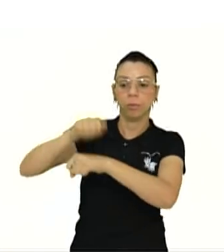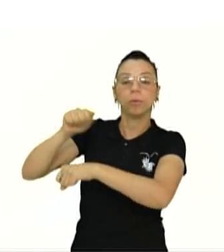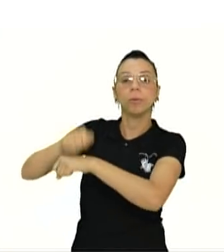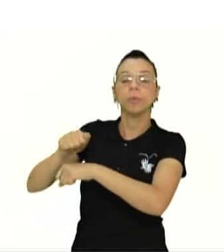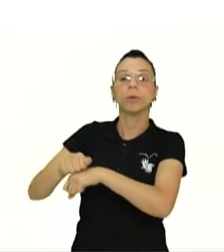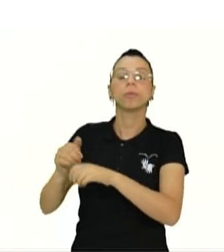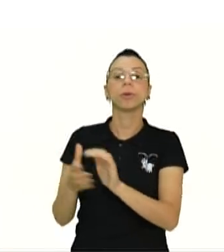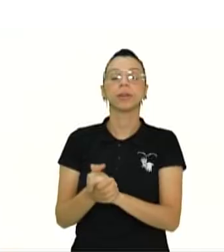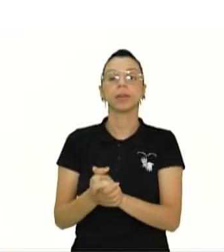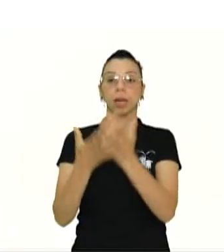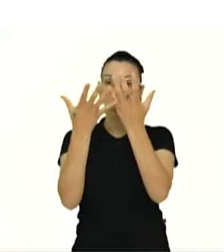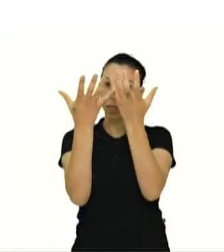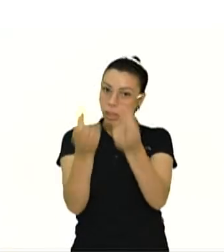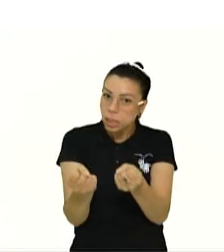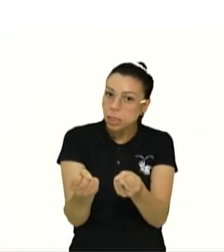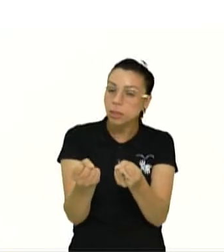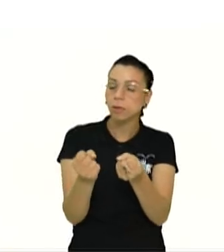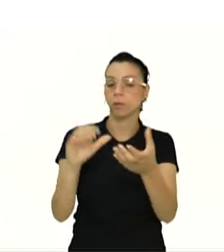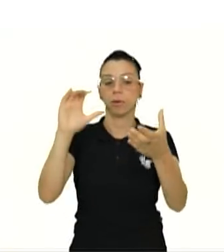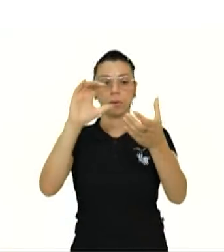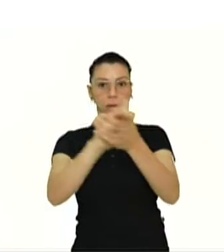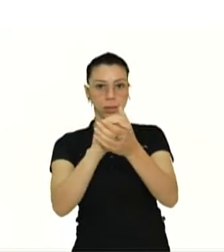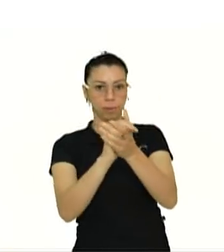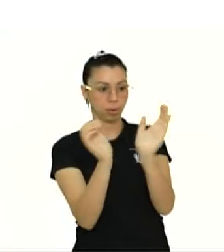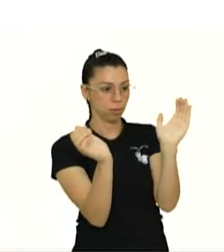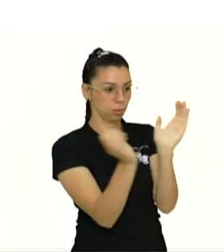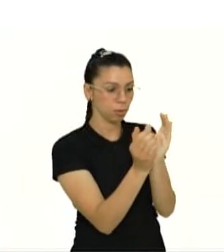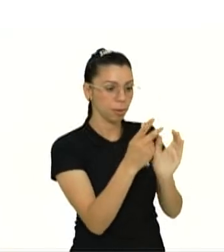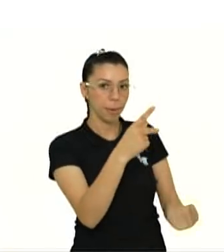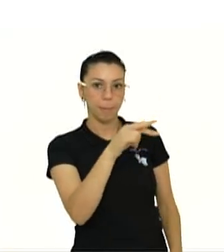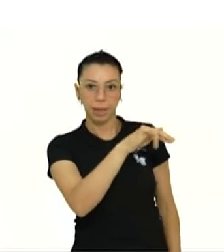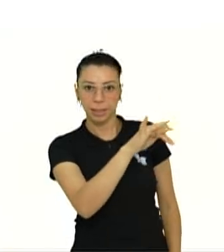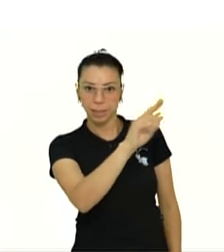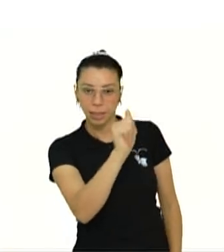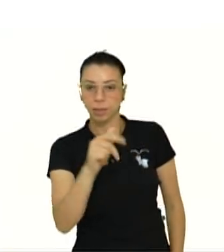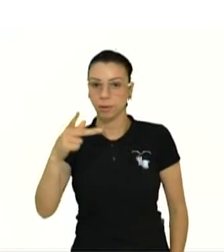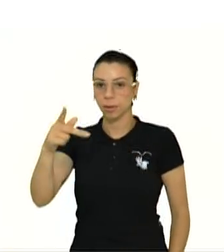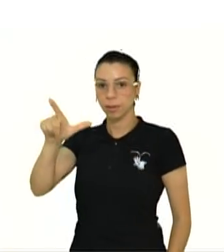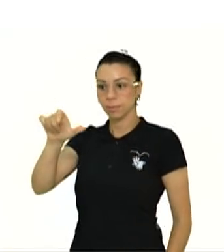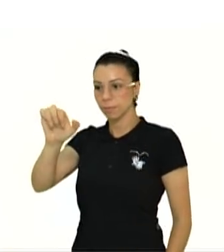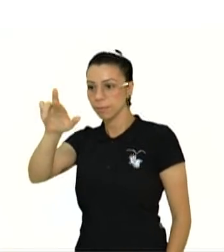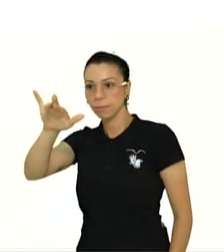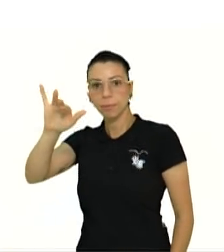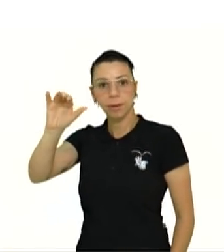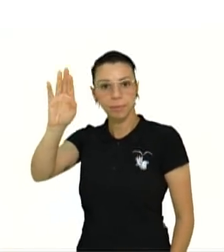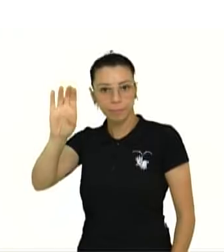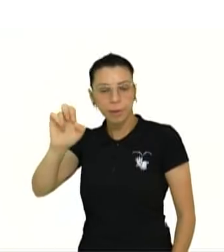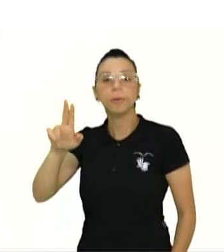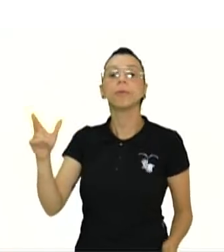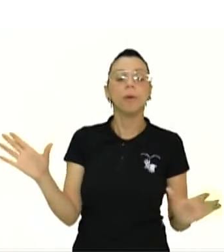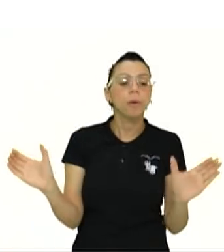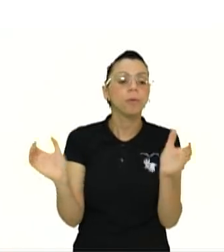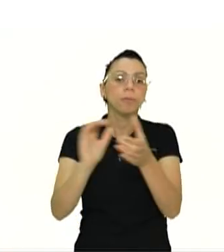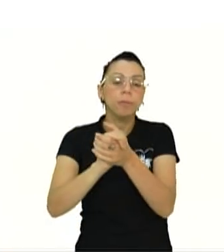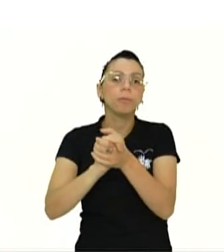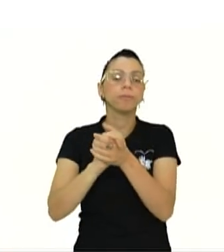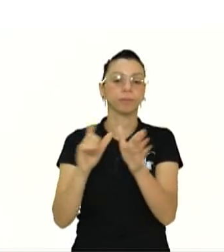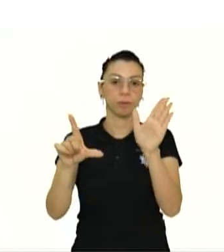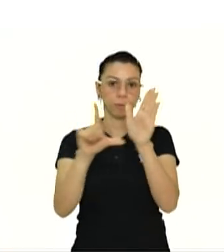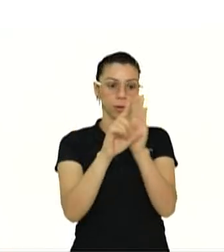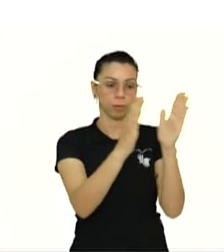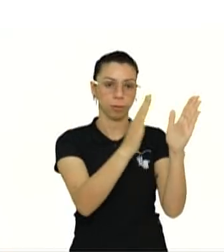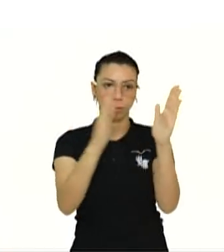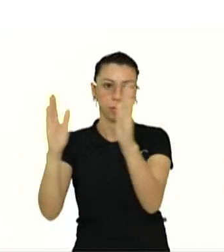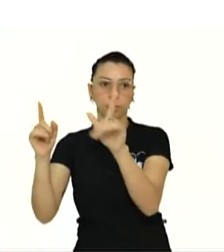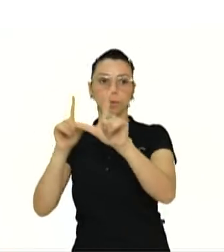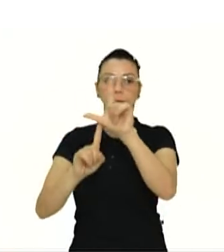autorizou o casamento? Opa, essa é difícil. Entre patrícios e plebeus. Vocês viram várias conquistas. Foi a lei das 12 tábuas? A.